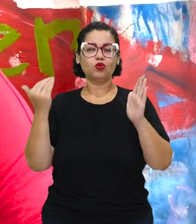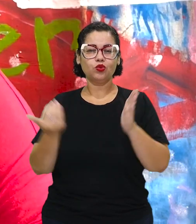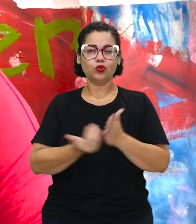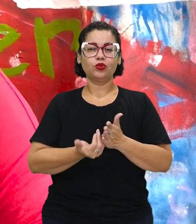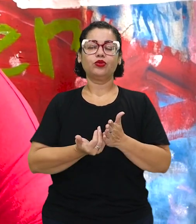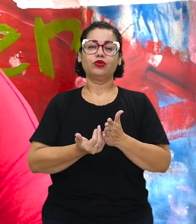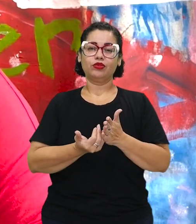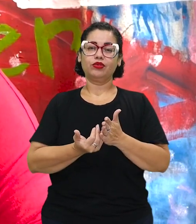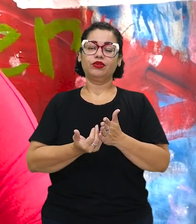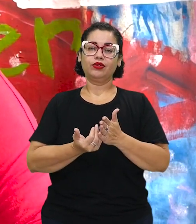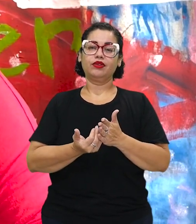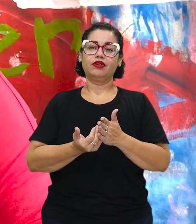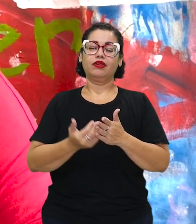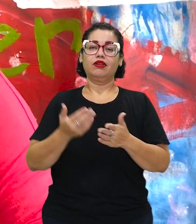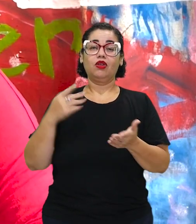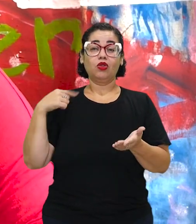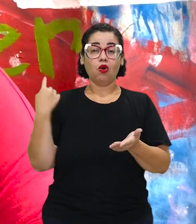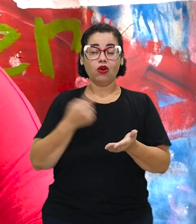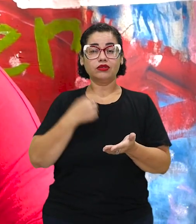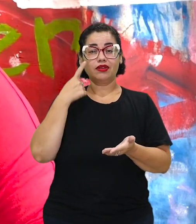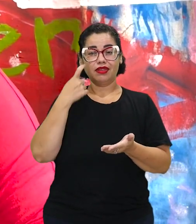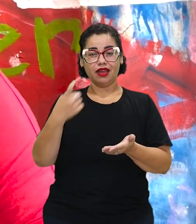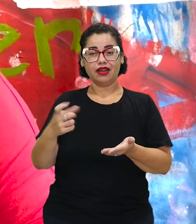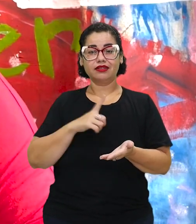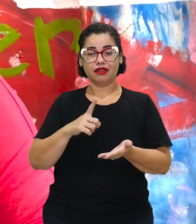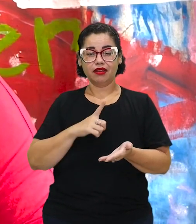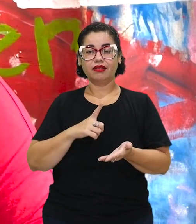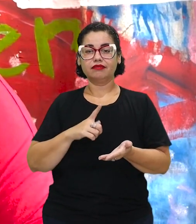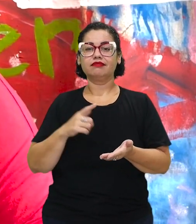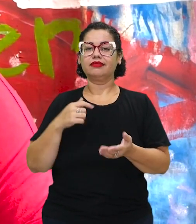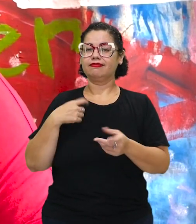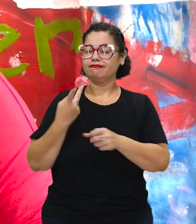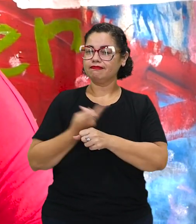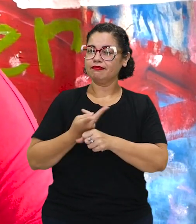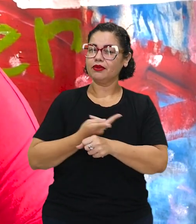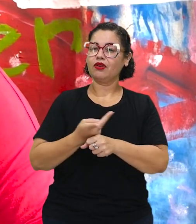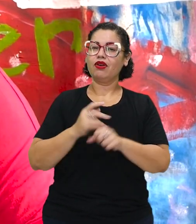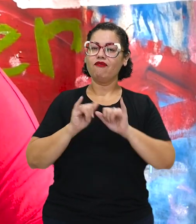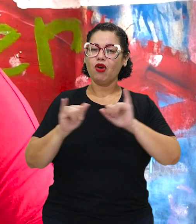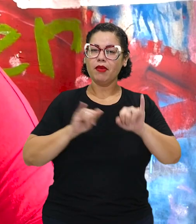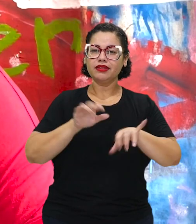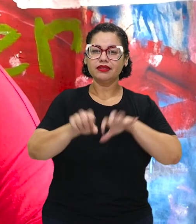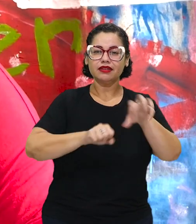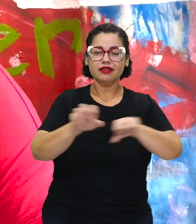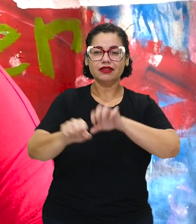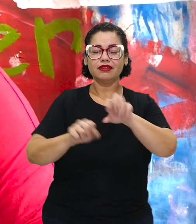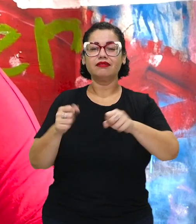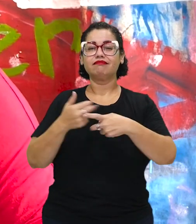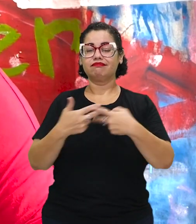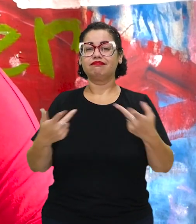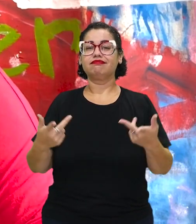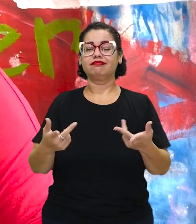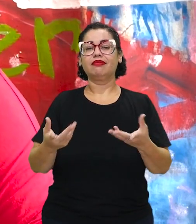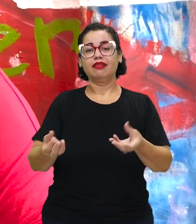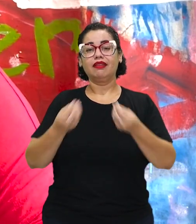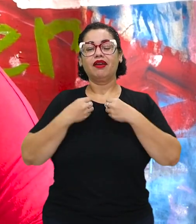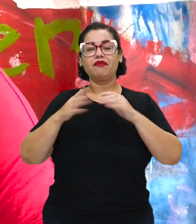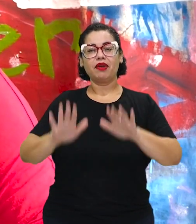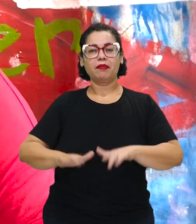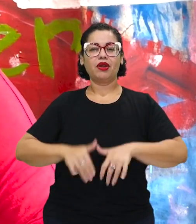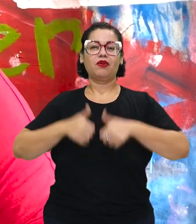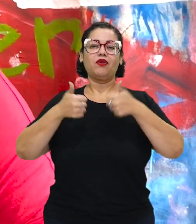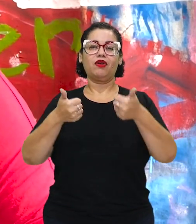E tudo que é do nosso interesse, quando a gente busca informações, isso